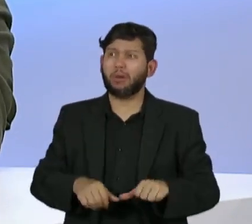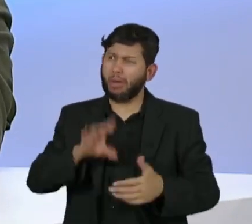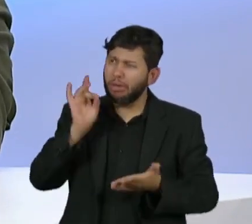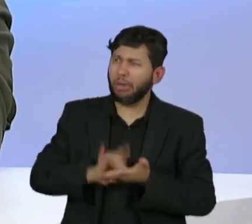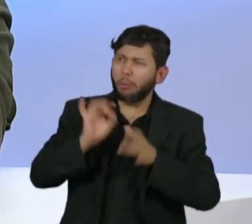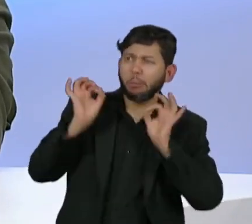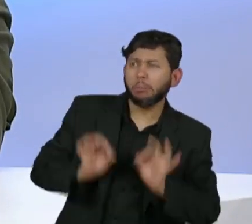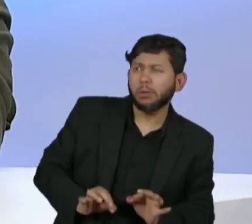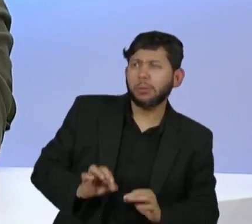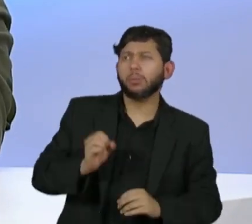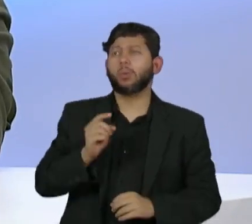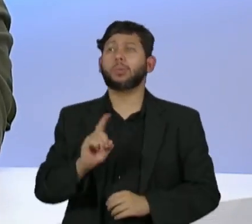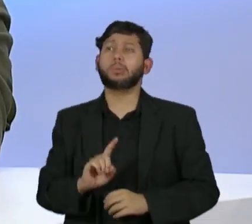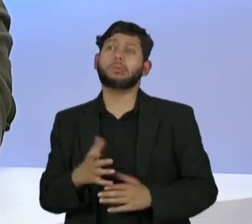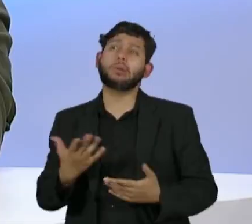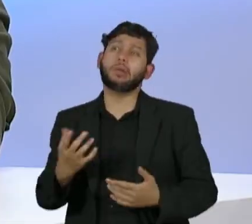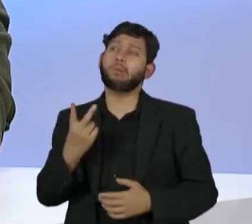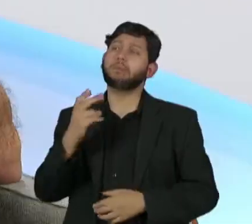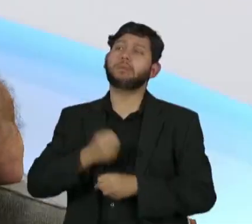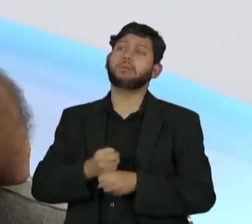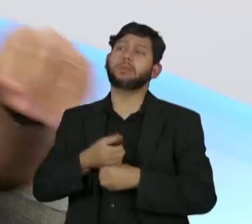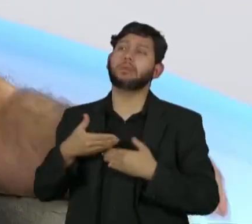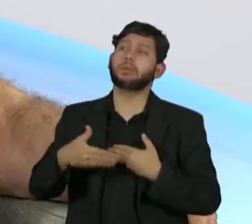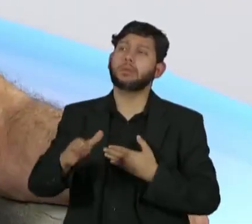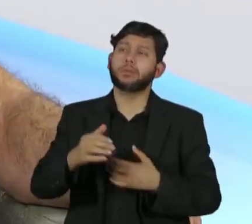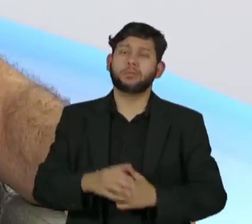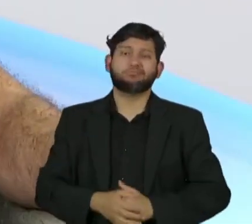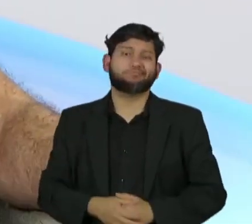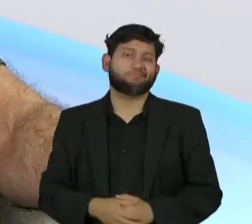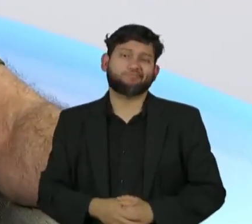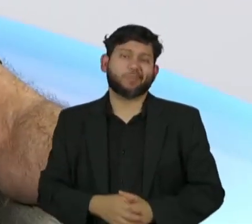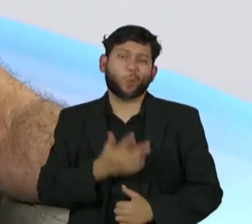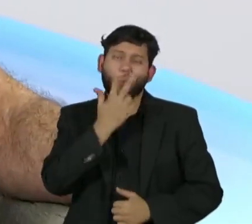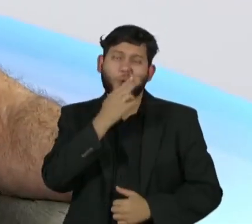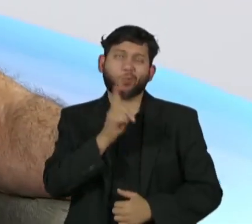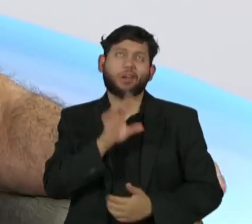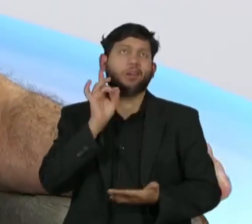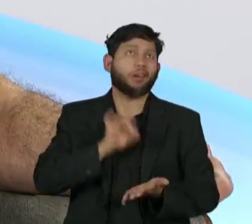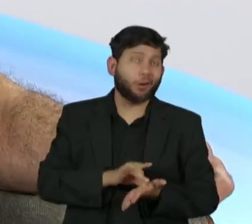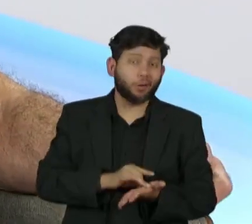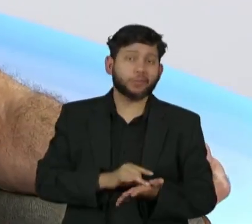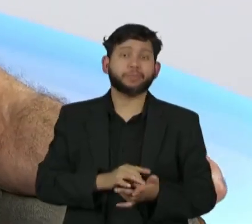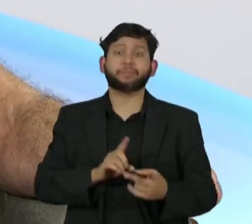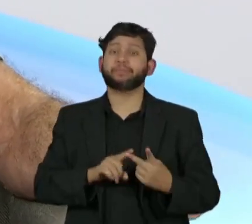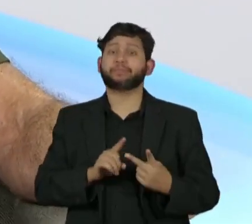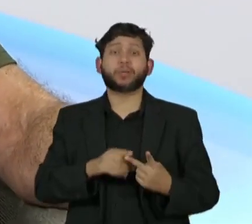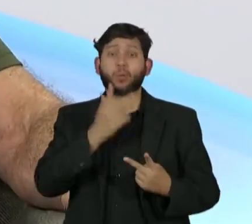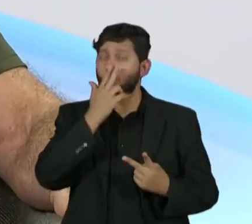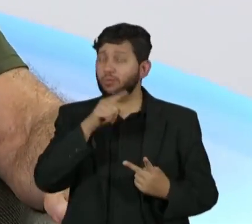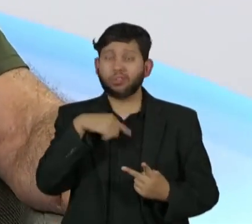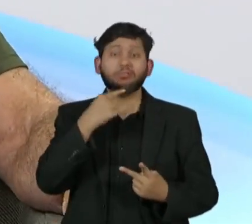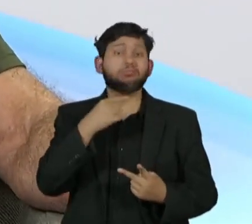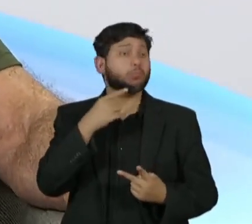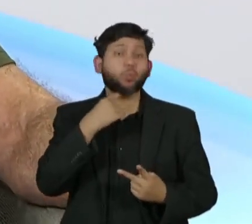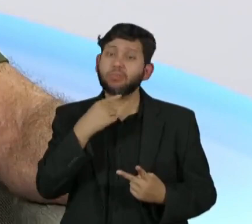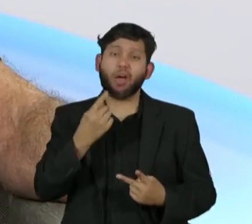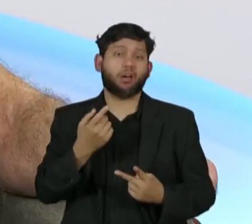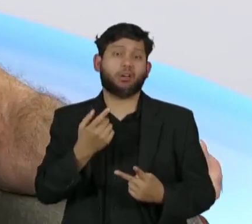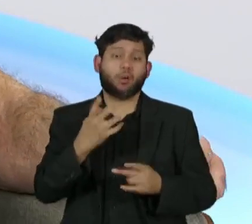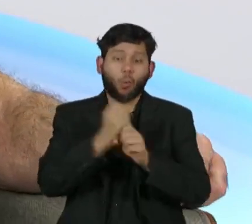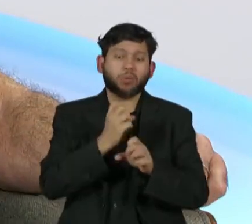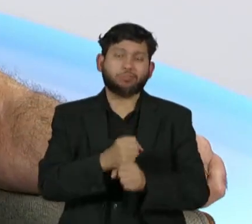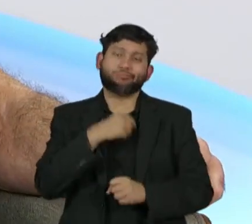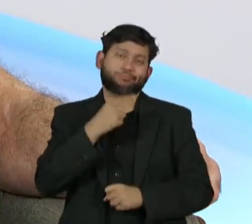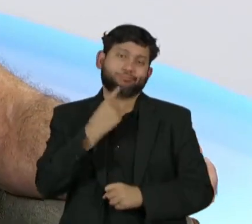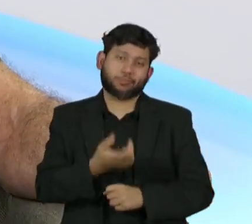tangíveis aí nos próximos 20 anos eu não acho que são nem reais nem tangíveis nos próximos 20 anos eu acho que a gente tá muito